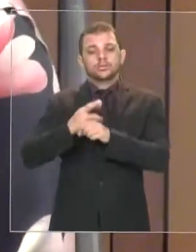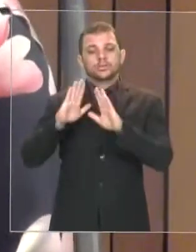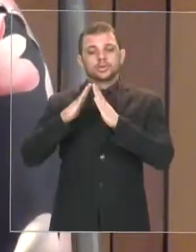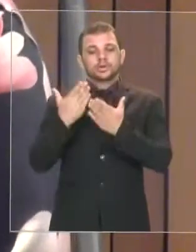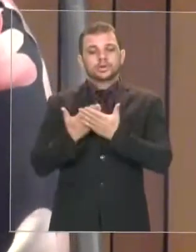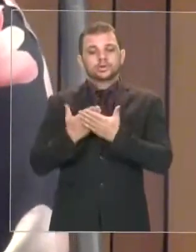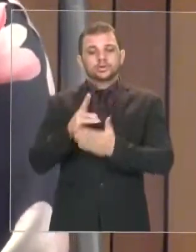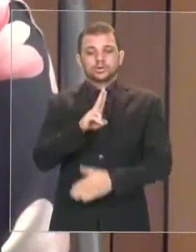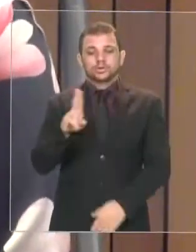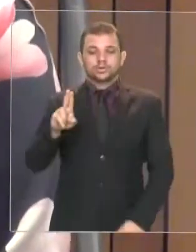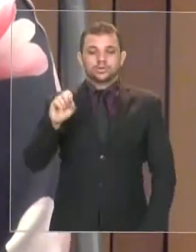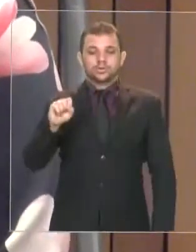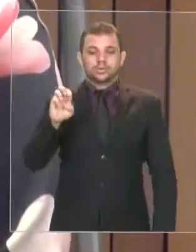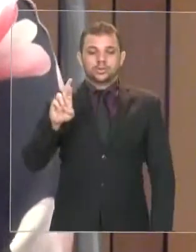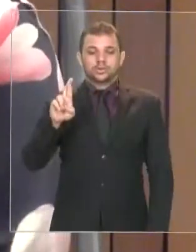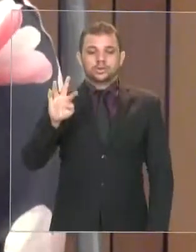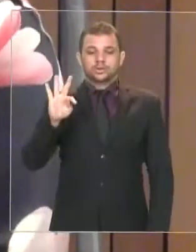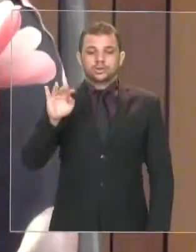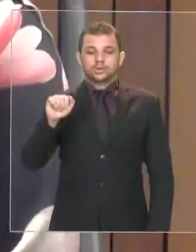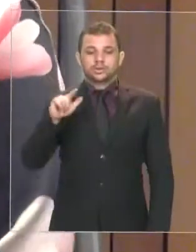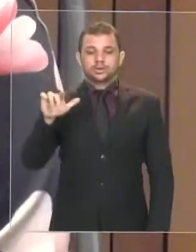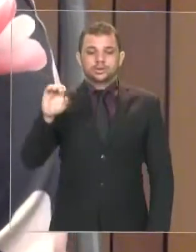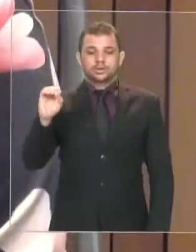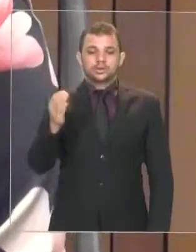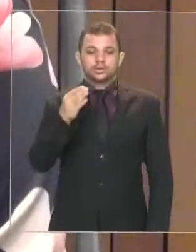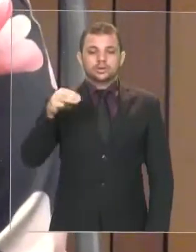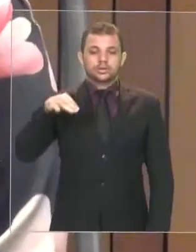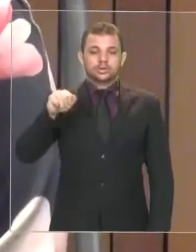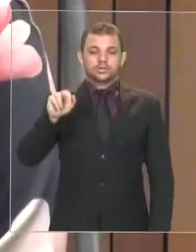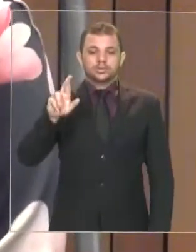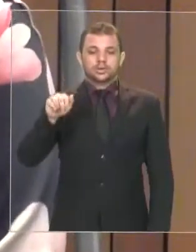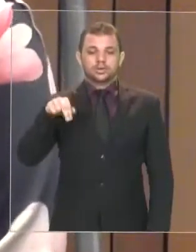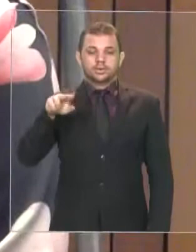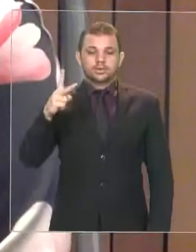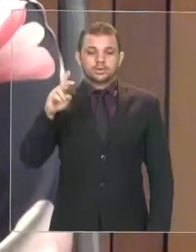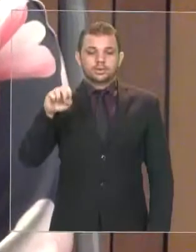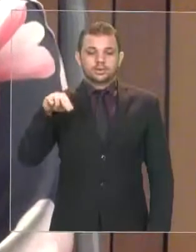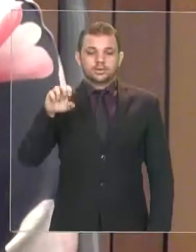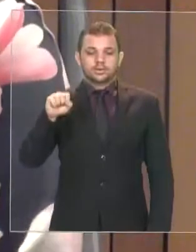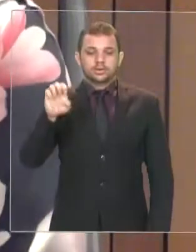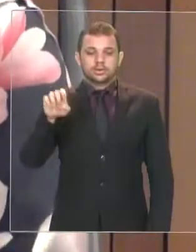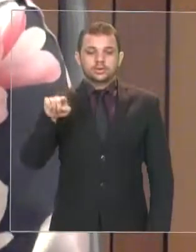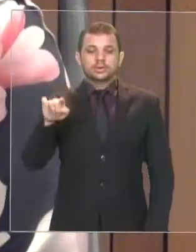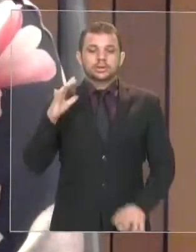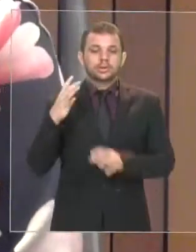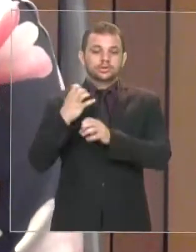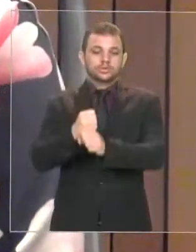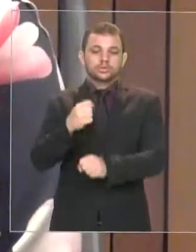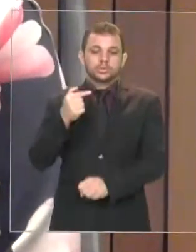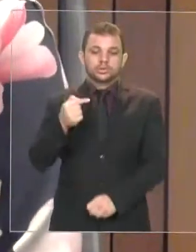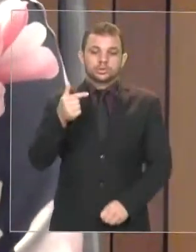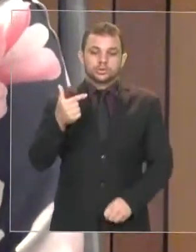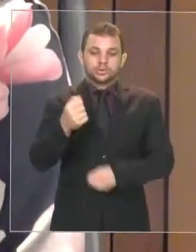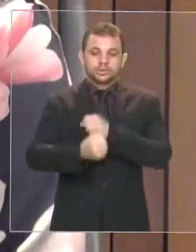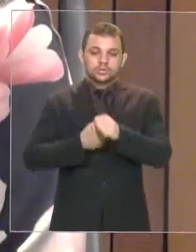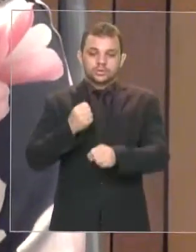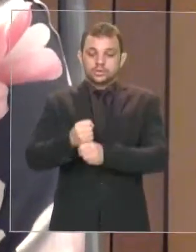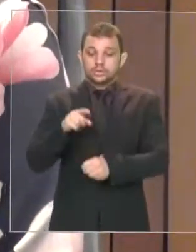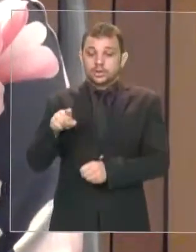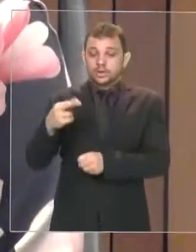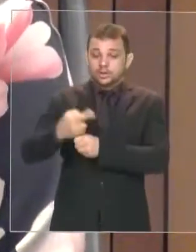Sertão Maranhense, uma escola que já tem 72 anos e que se iniciou uma reforma há mais